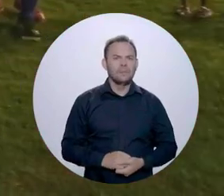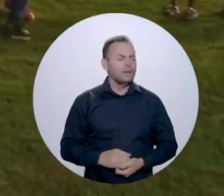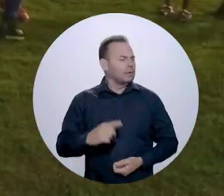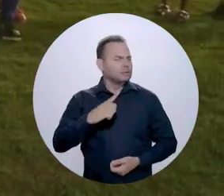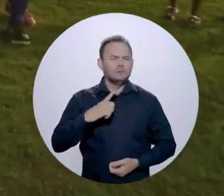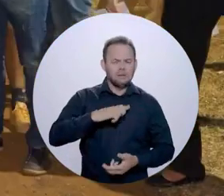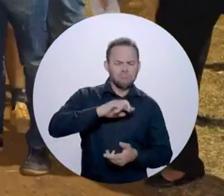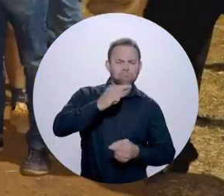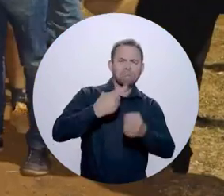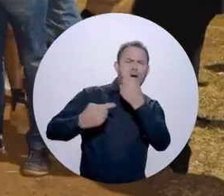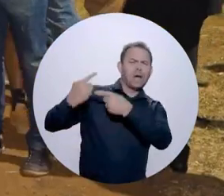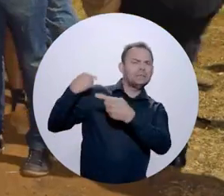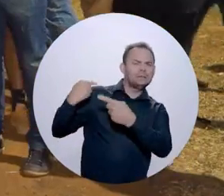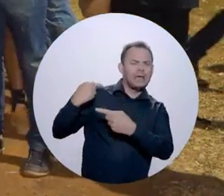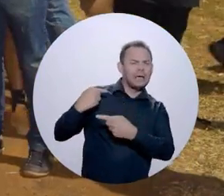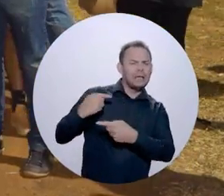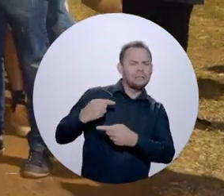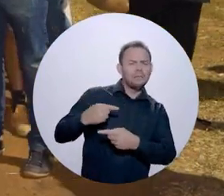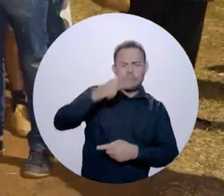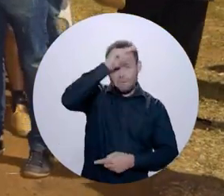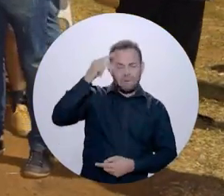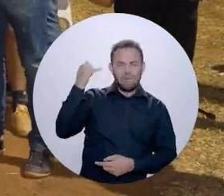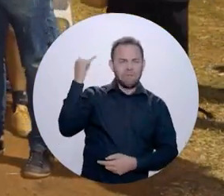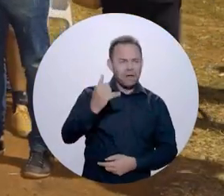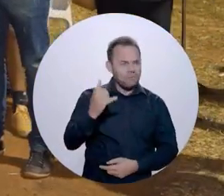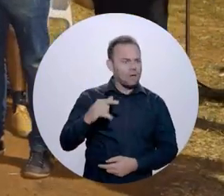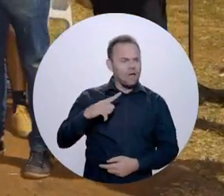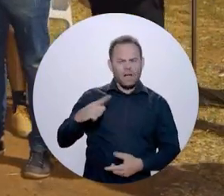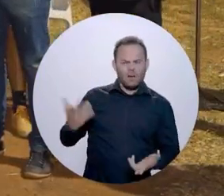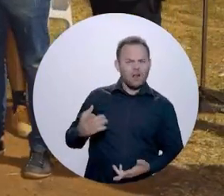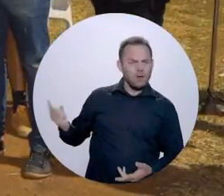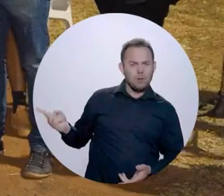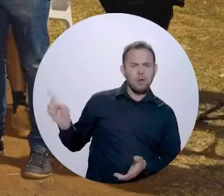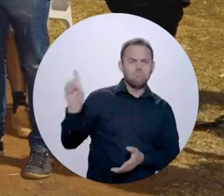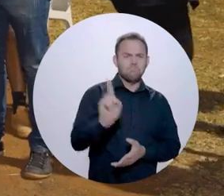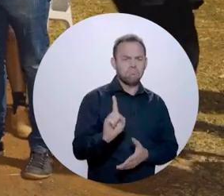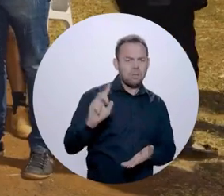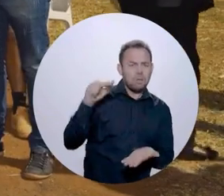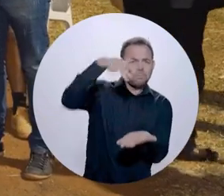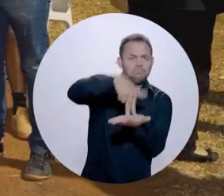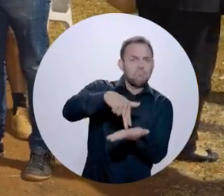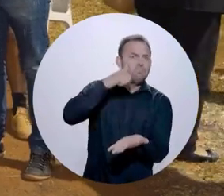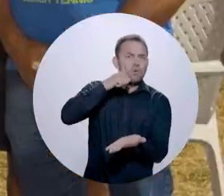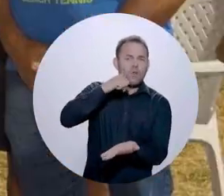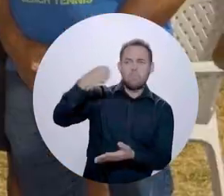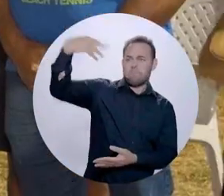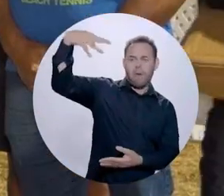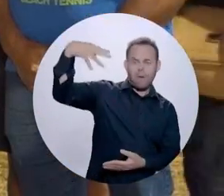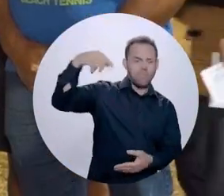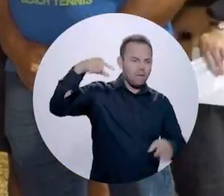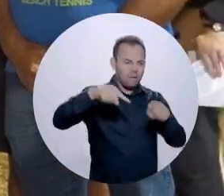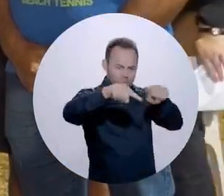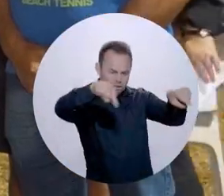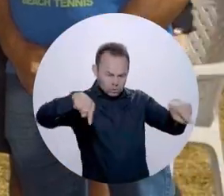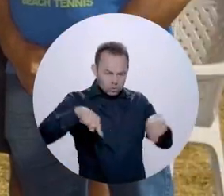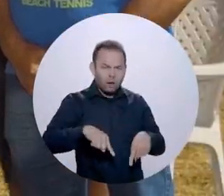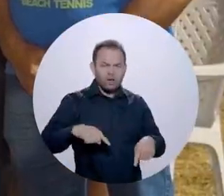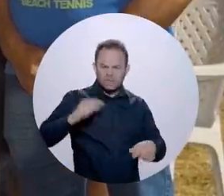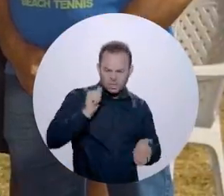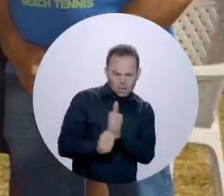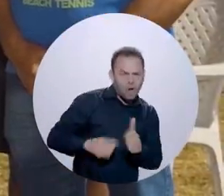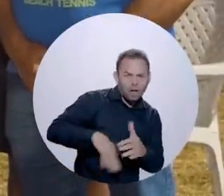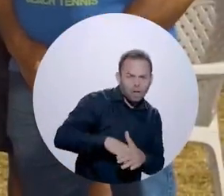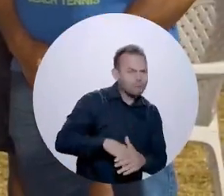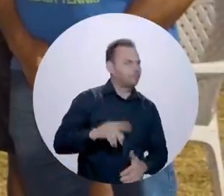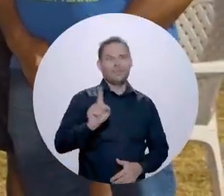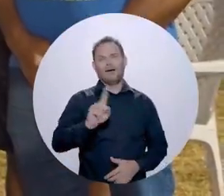Tinha tantos prefeitos homens que falaram assim: veio uma mulher agora e vai iluminar os campos. Aí me perguntaram: você joga futebol?